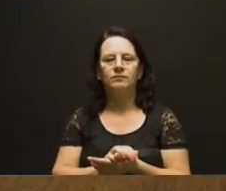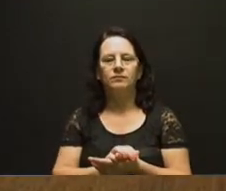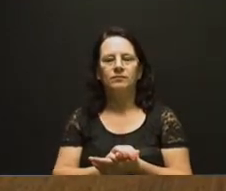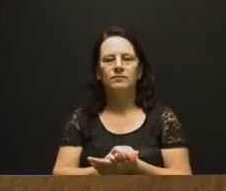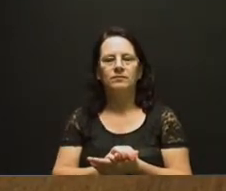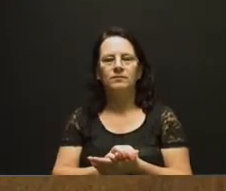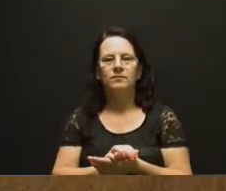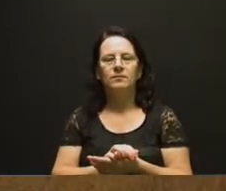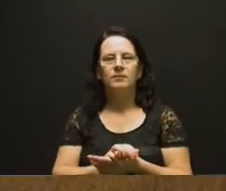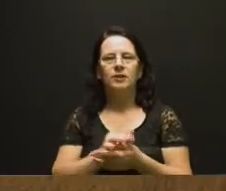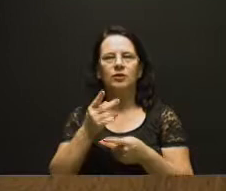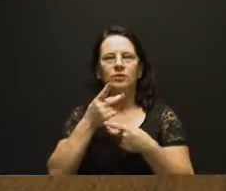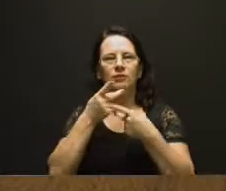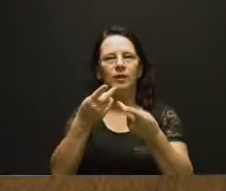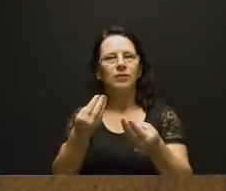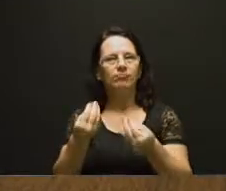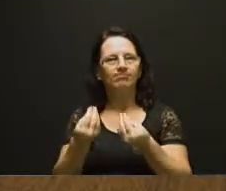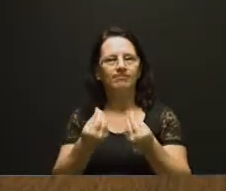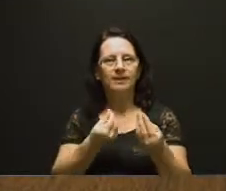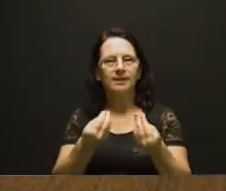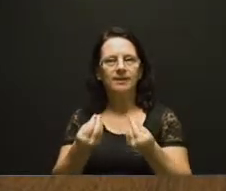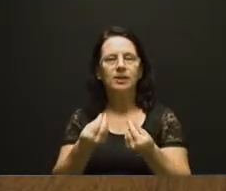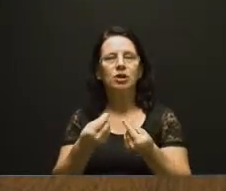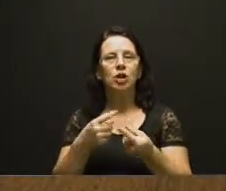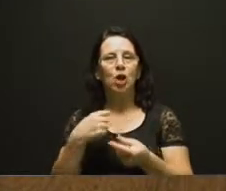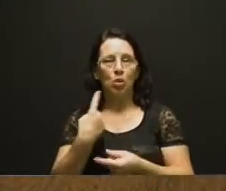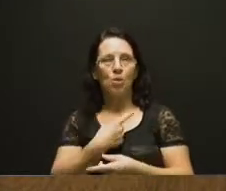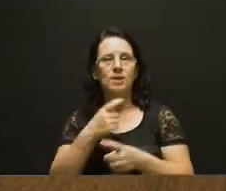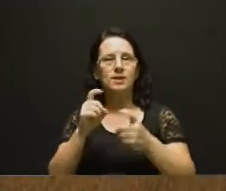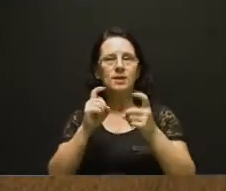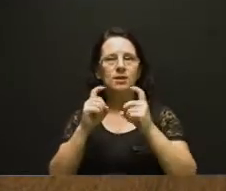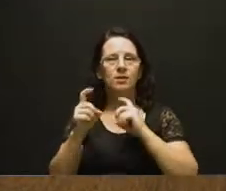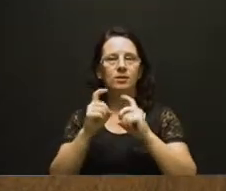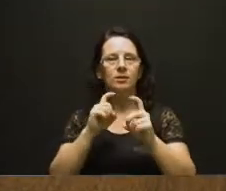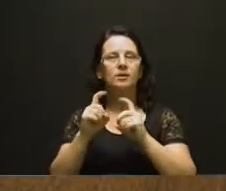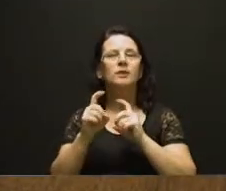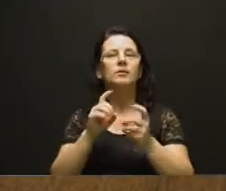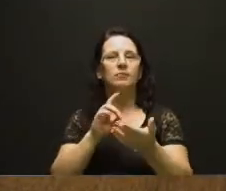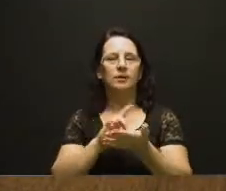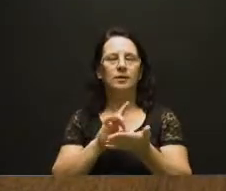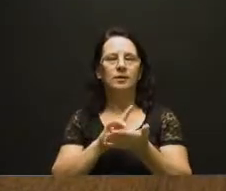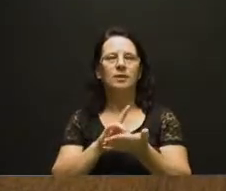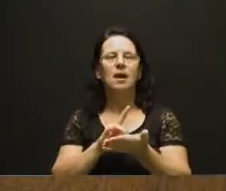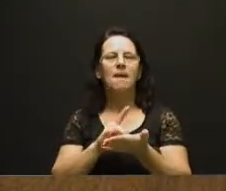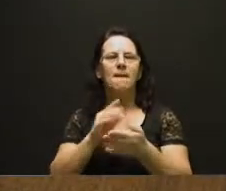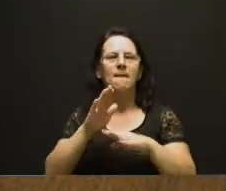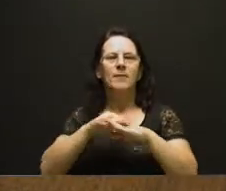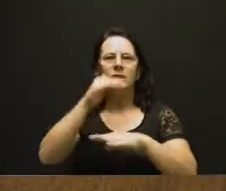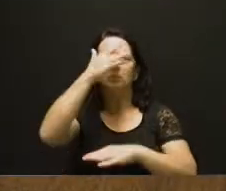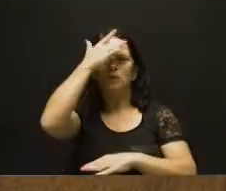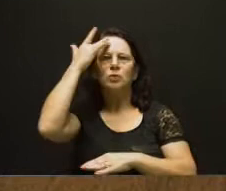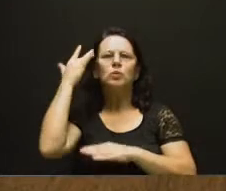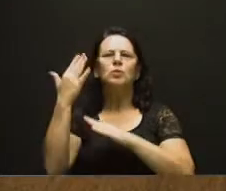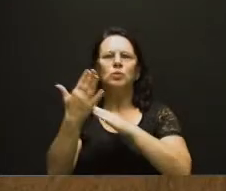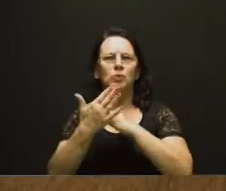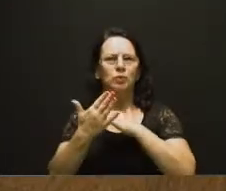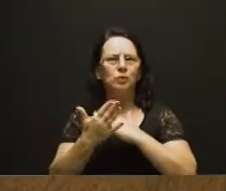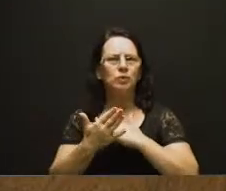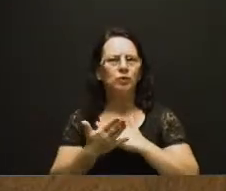disse a essência da nossa audiência pública é justamente isso mais parceiros melhor